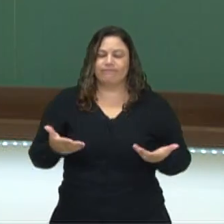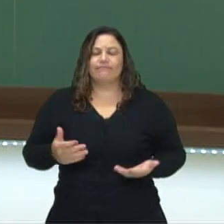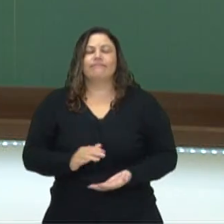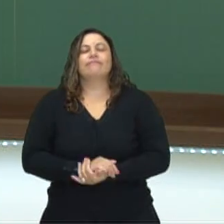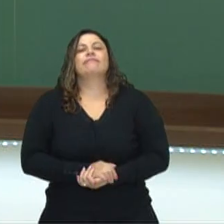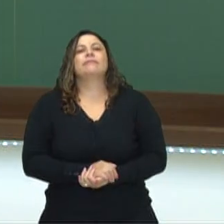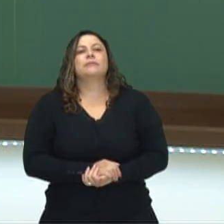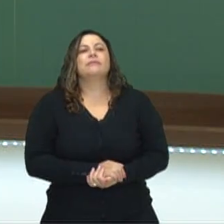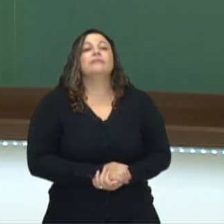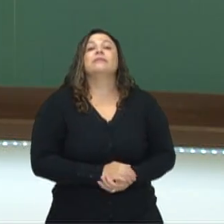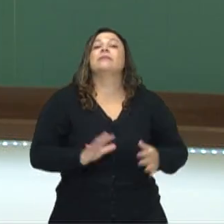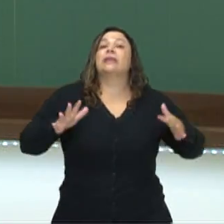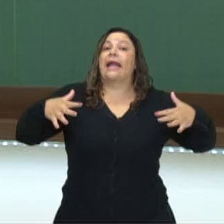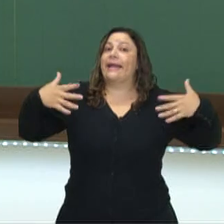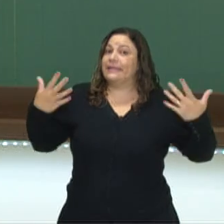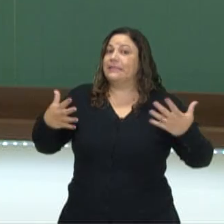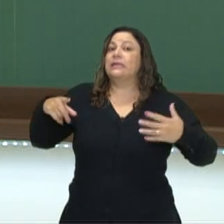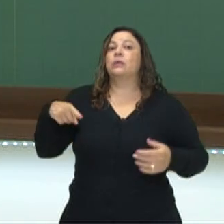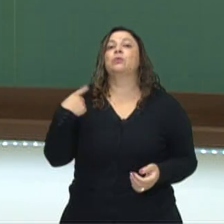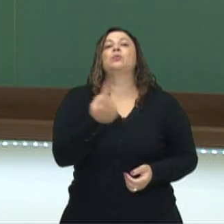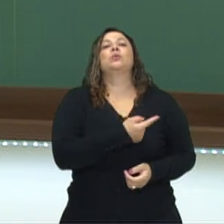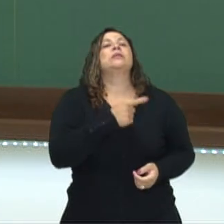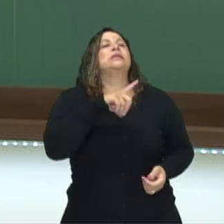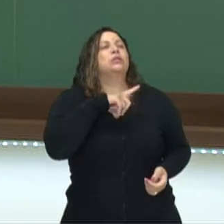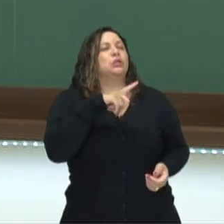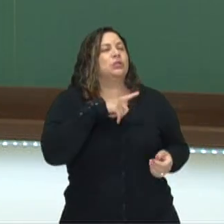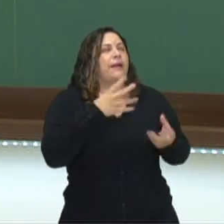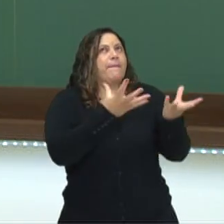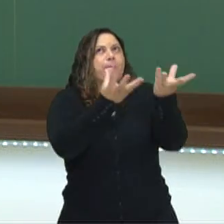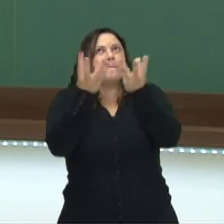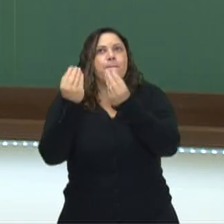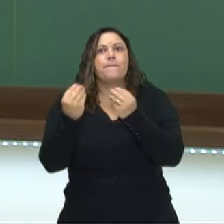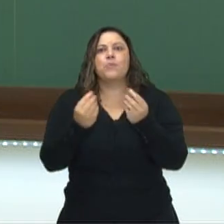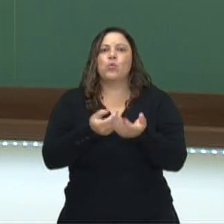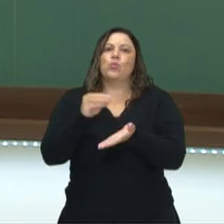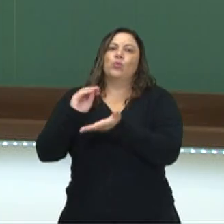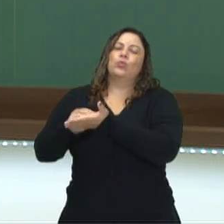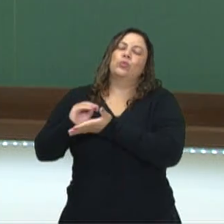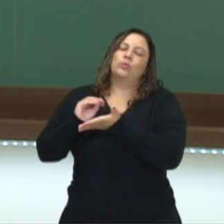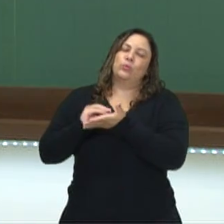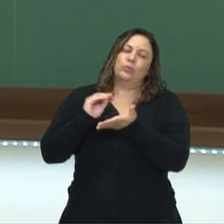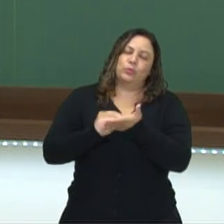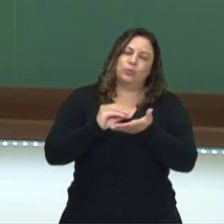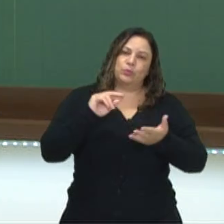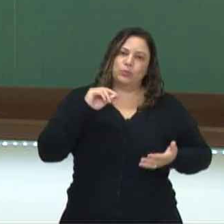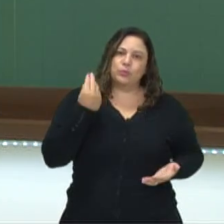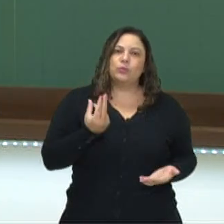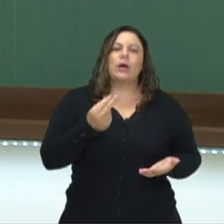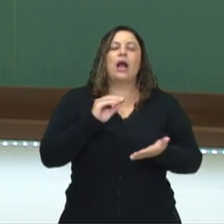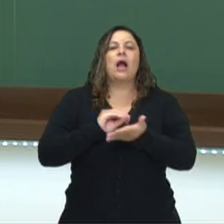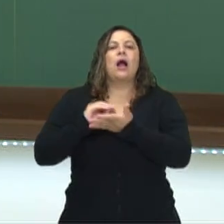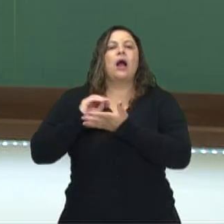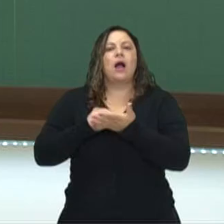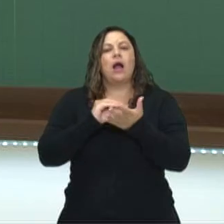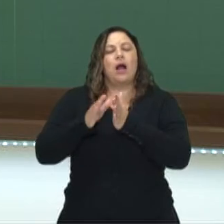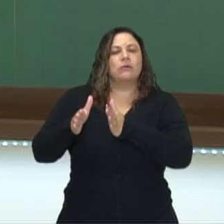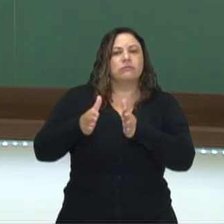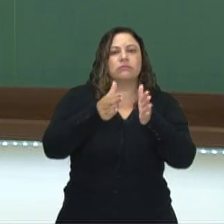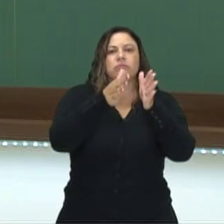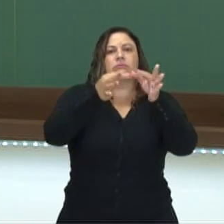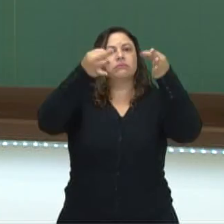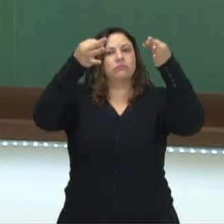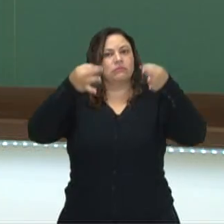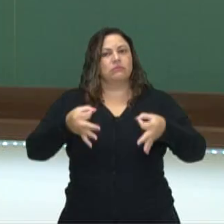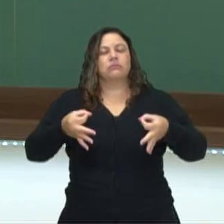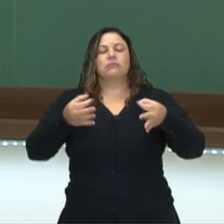virtudes, tá? Então quando a gente tem excesso ou deficiência, a gente cai em vícios. O caminho correto é o caminho